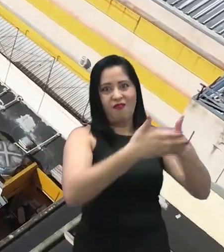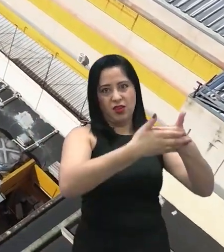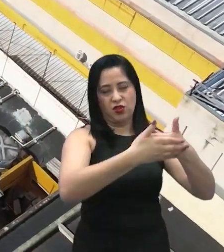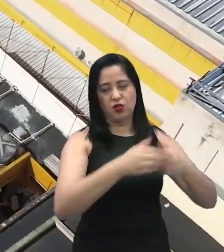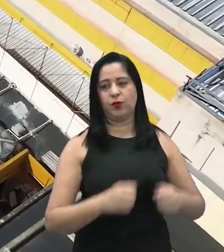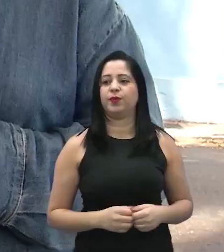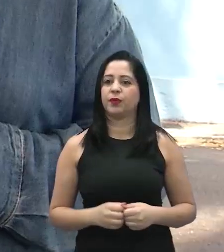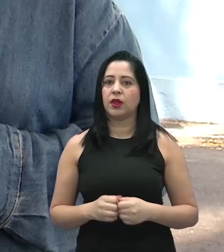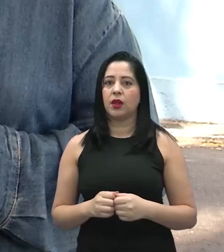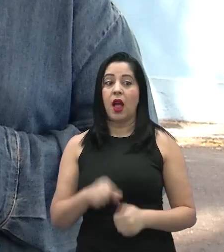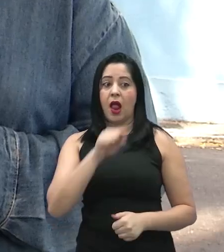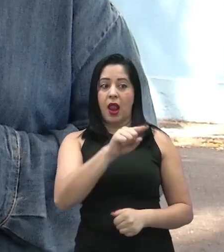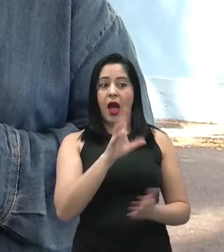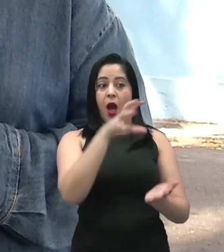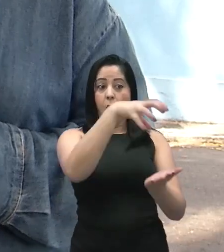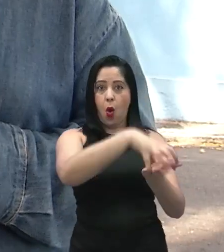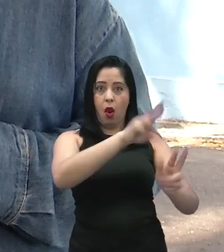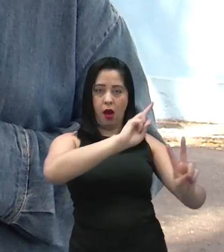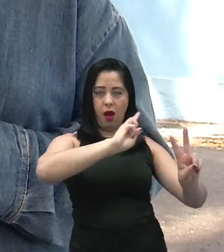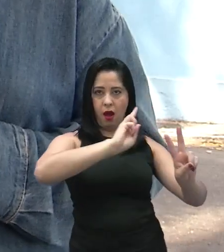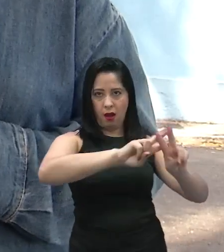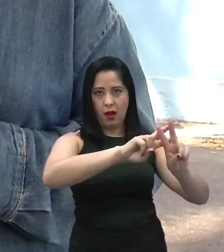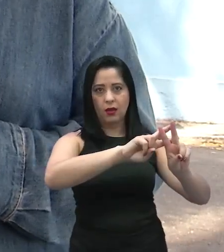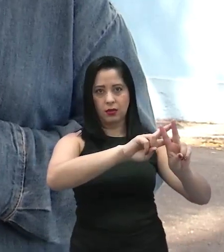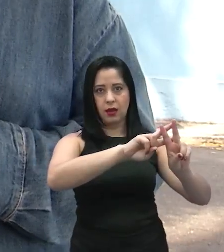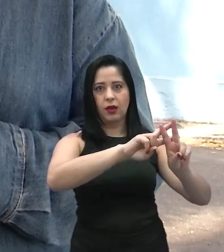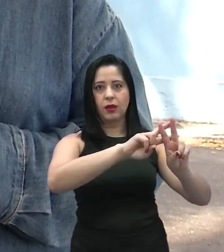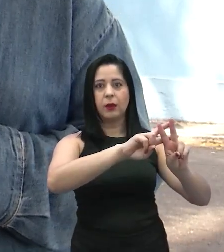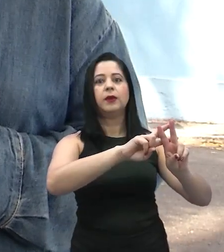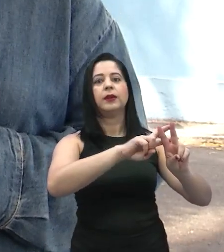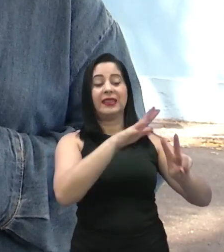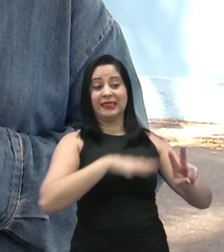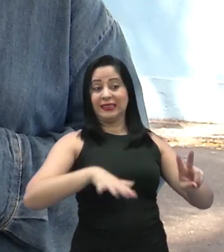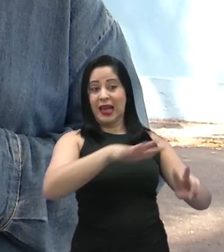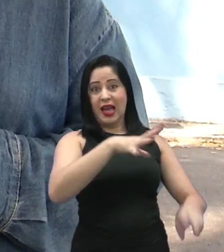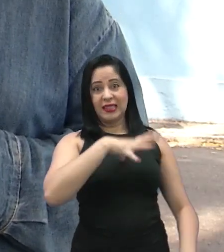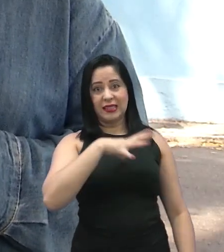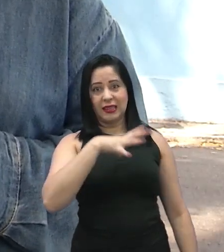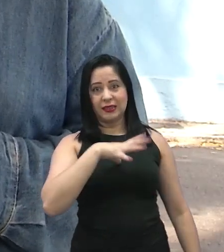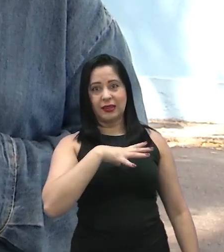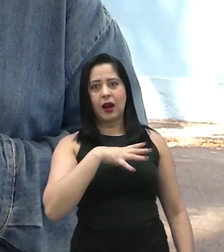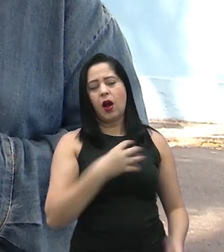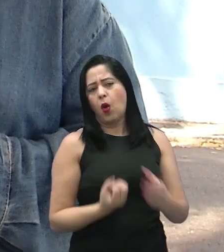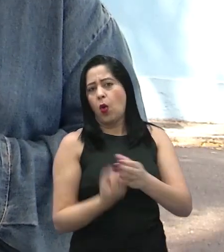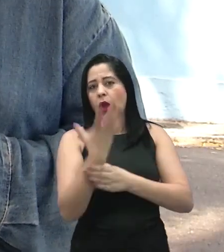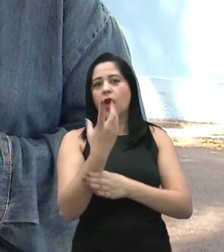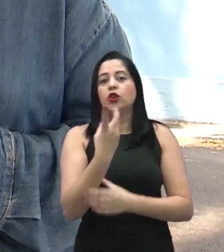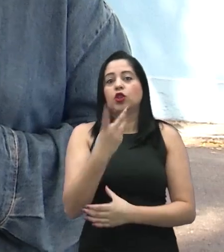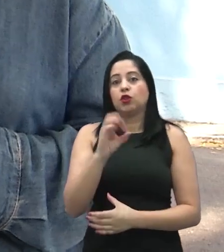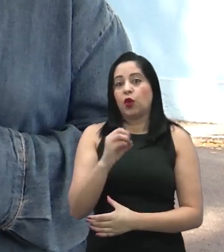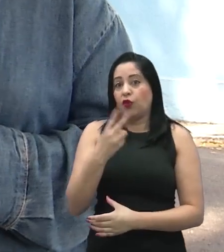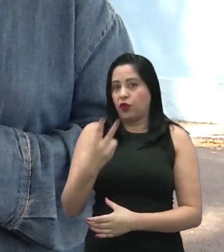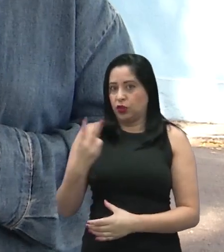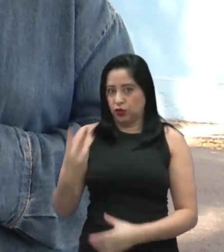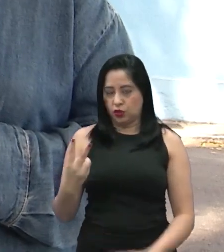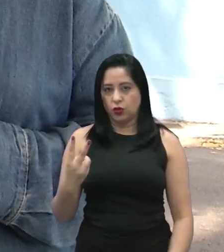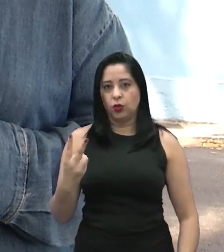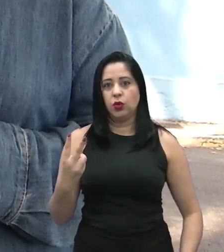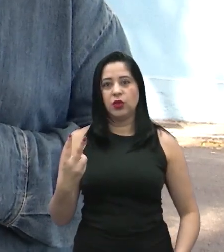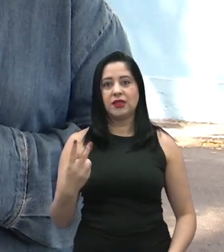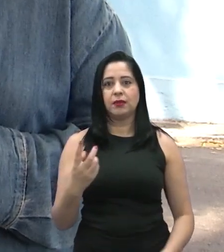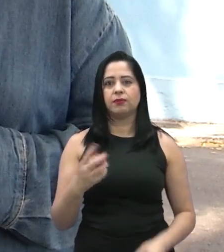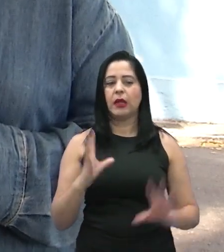governo estadual. O Centro de Ressocialização Feminino de São José dos Campos, localizado na região central, foi inaugurado